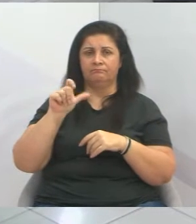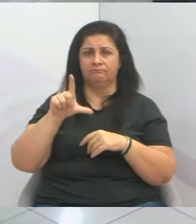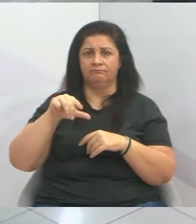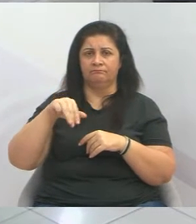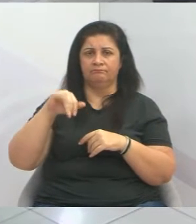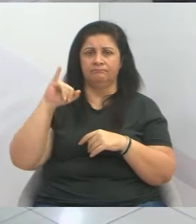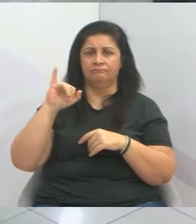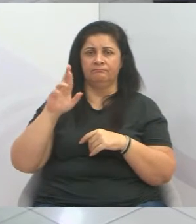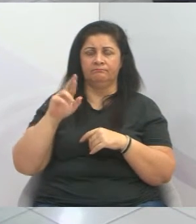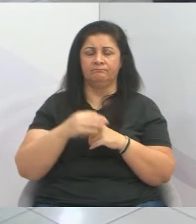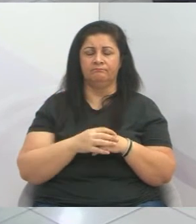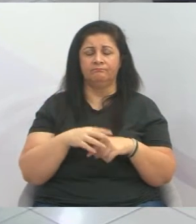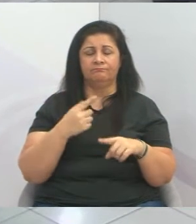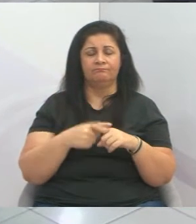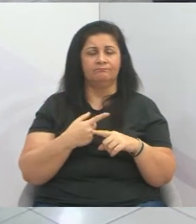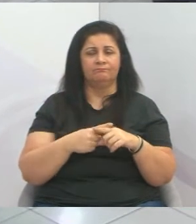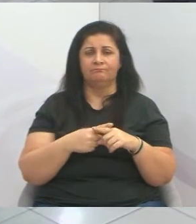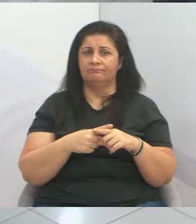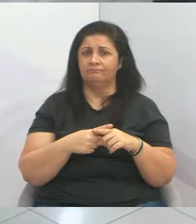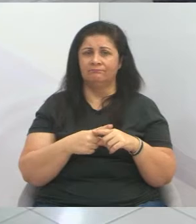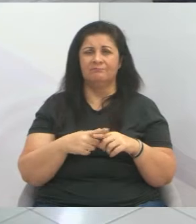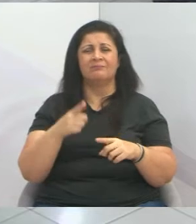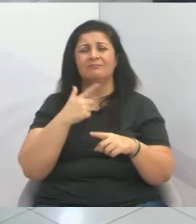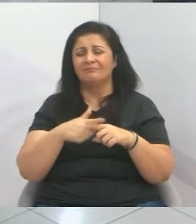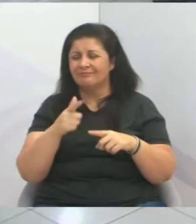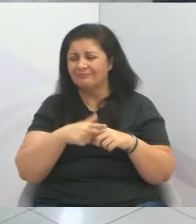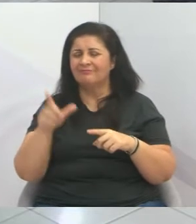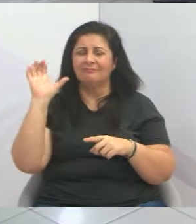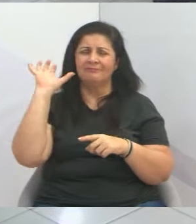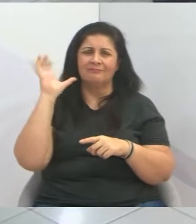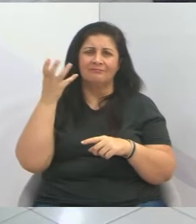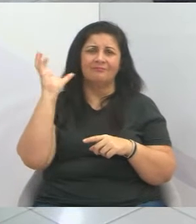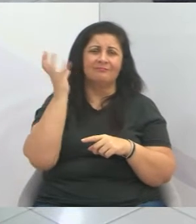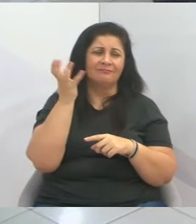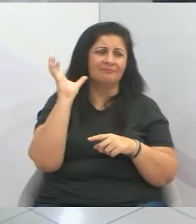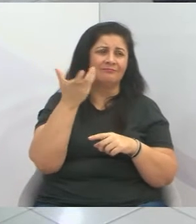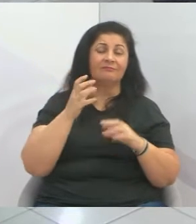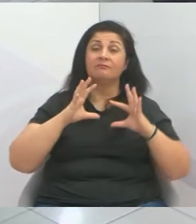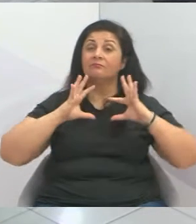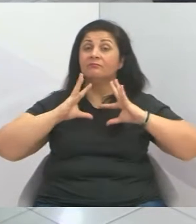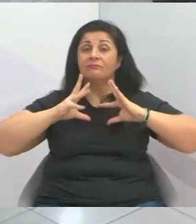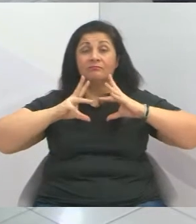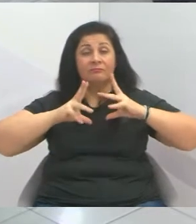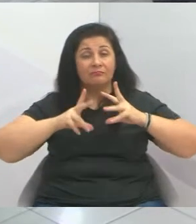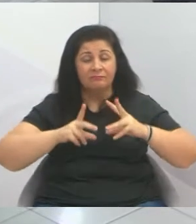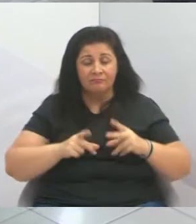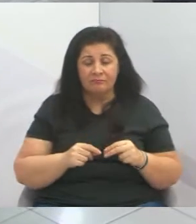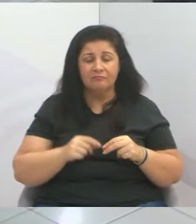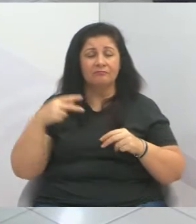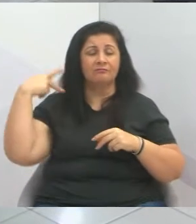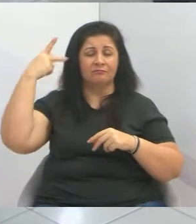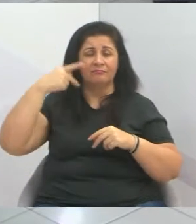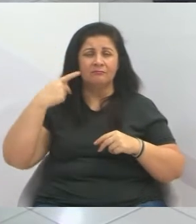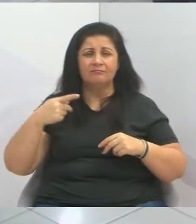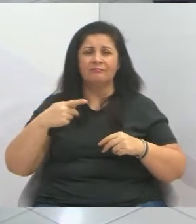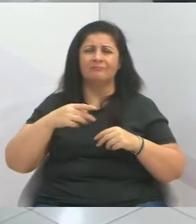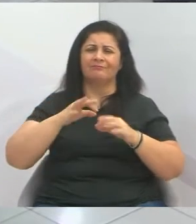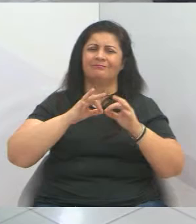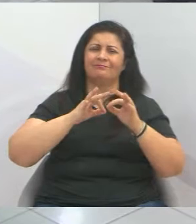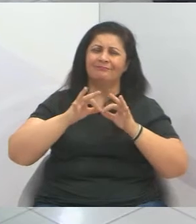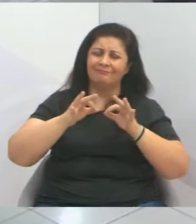porque esse problema é corriqueiro todos nós aqui estamos fazendo requerimentos ofícios pedidos de